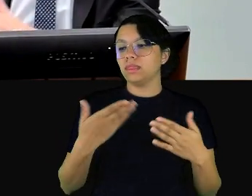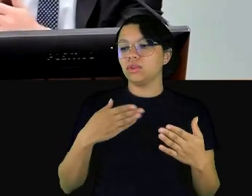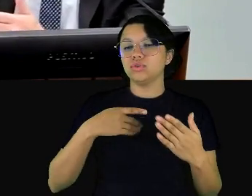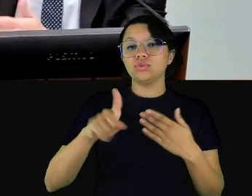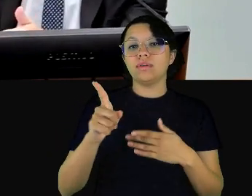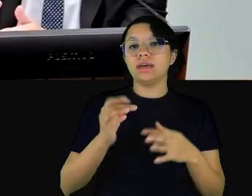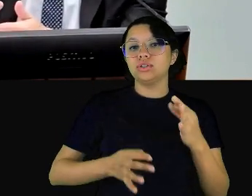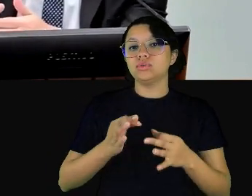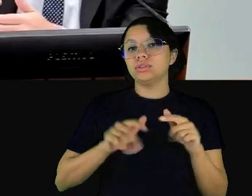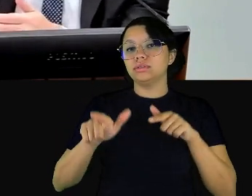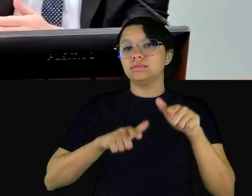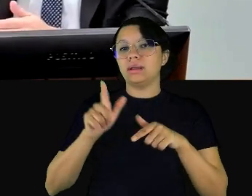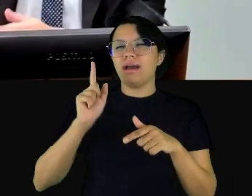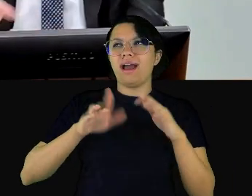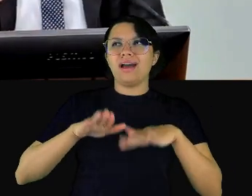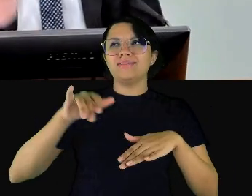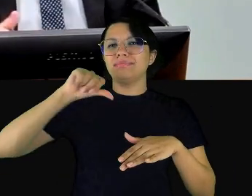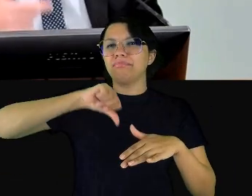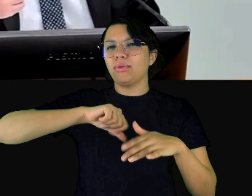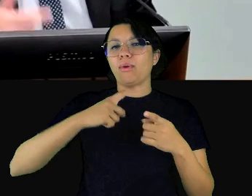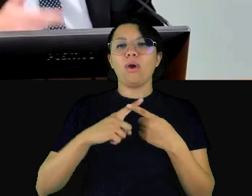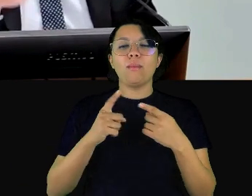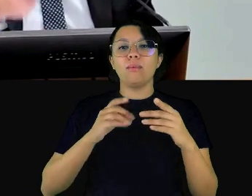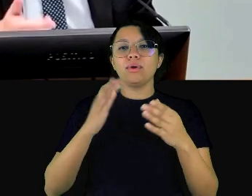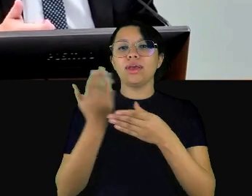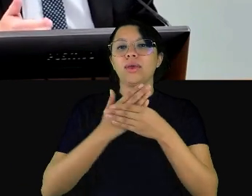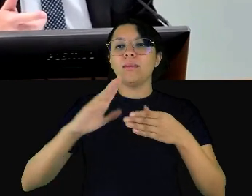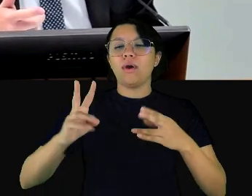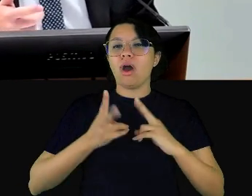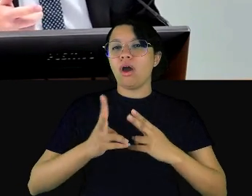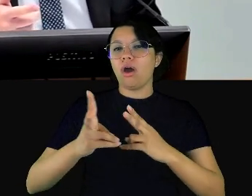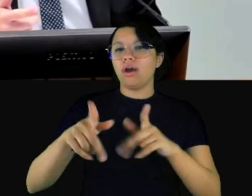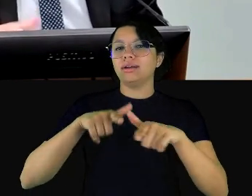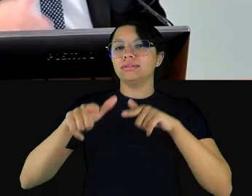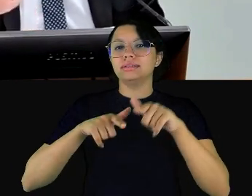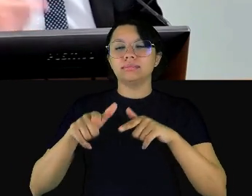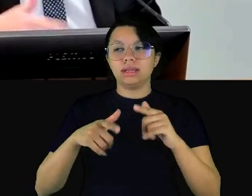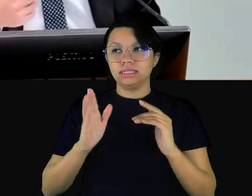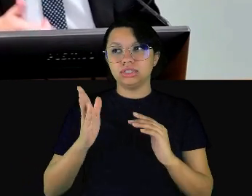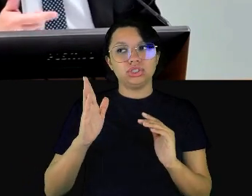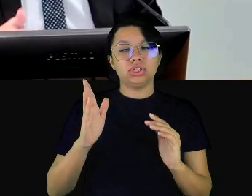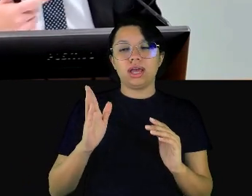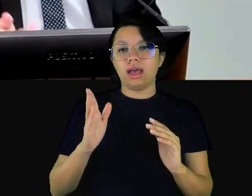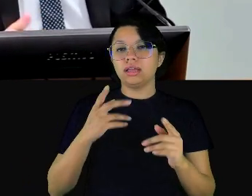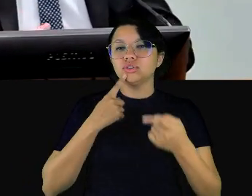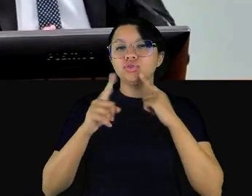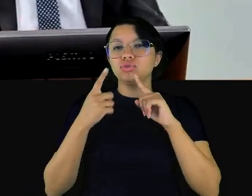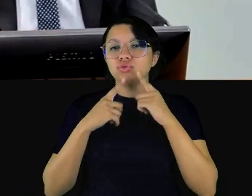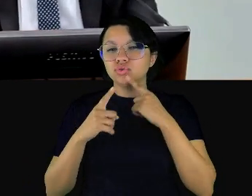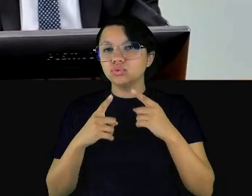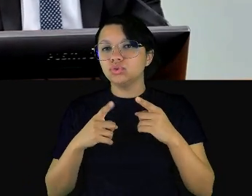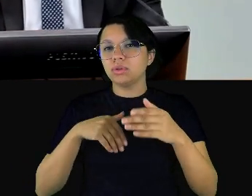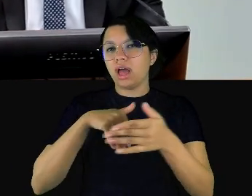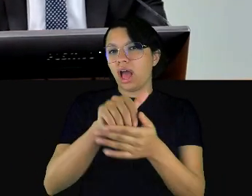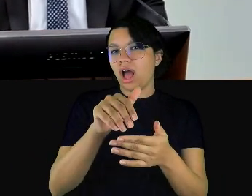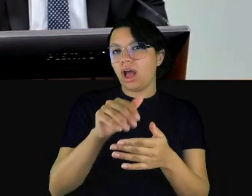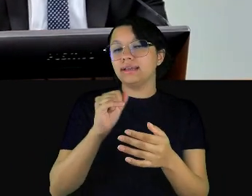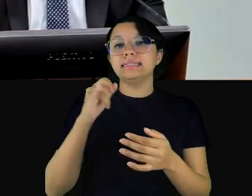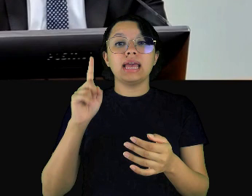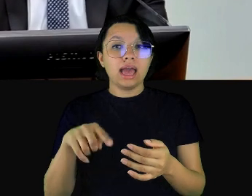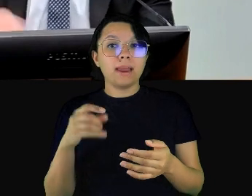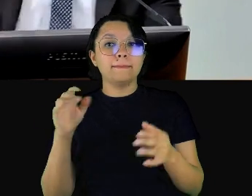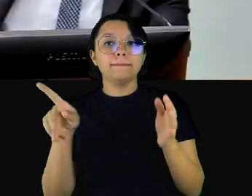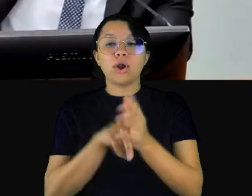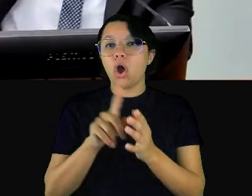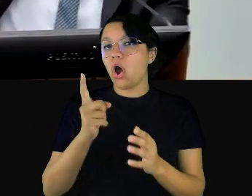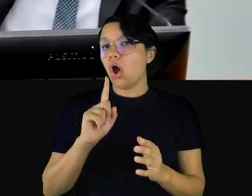Trabalho. E às vezes é pior ainda, porque no curso do processo trabalhista, que já estão se discutindo a dispensa, se ela era devida ou